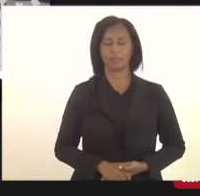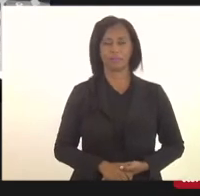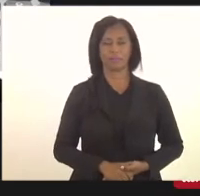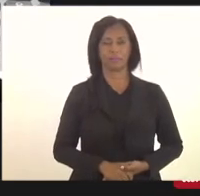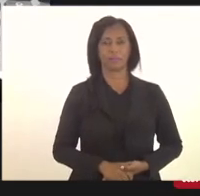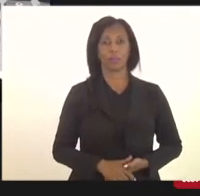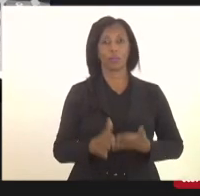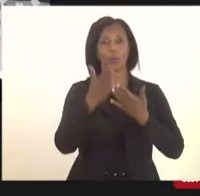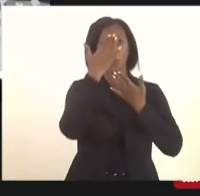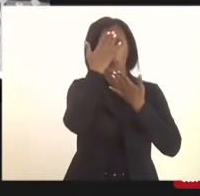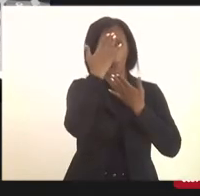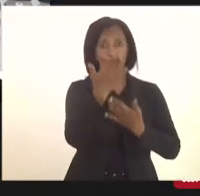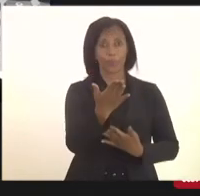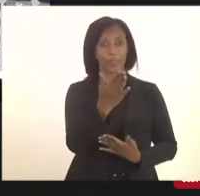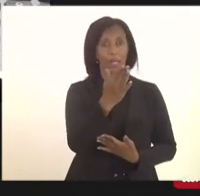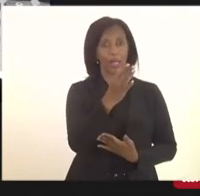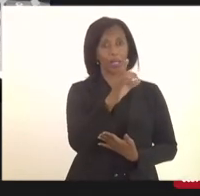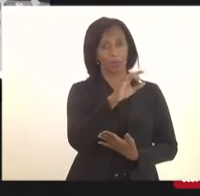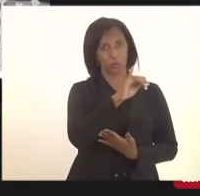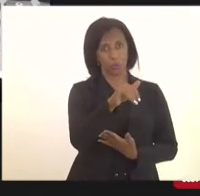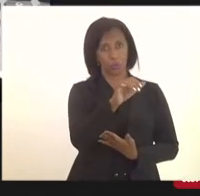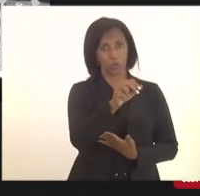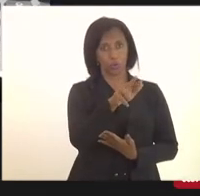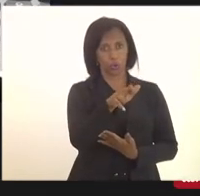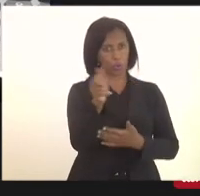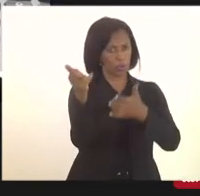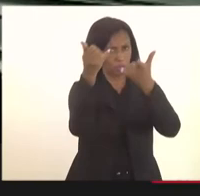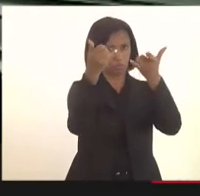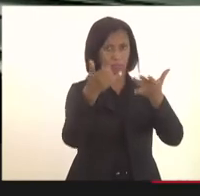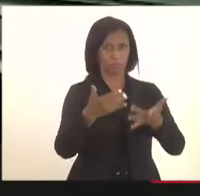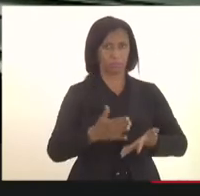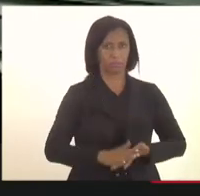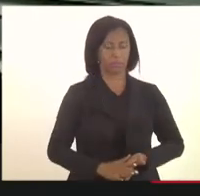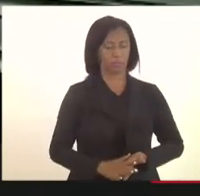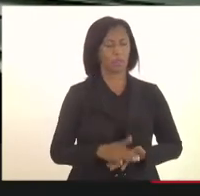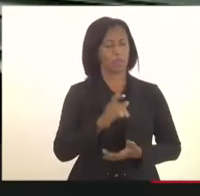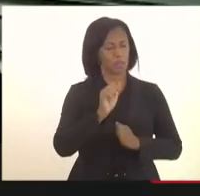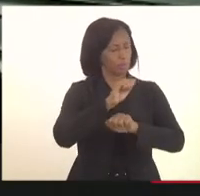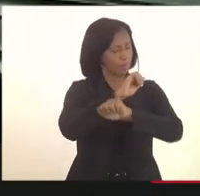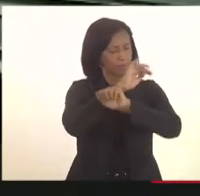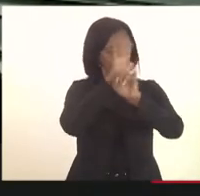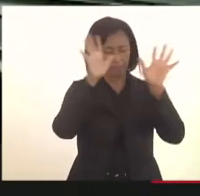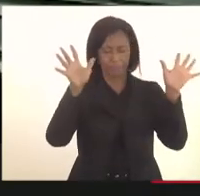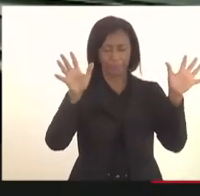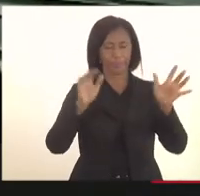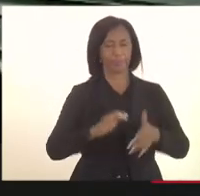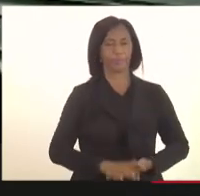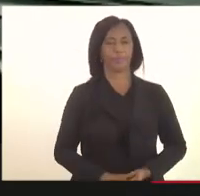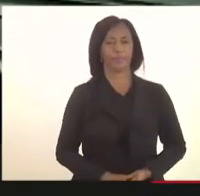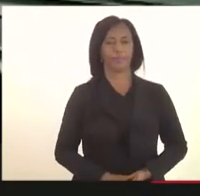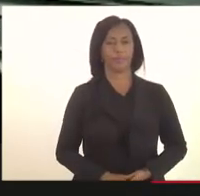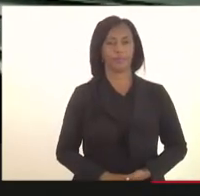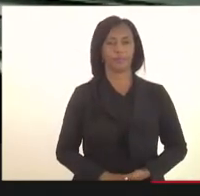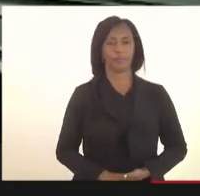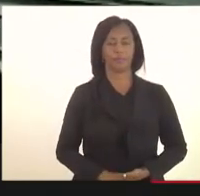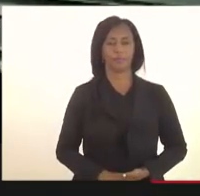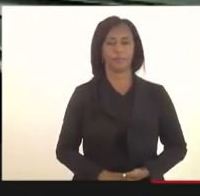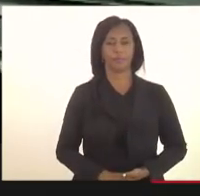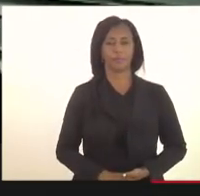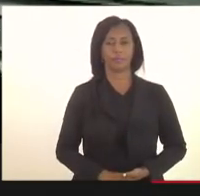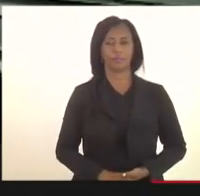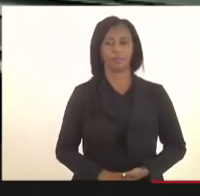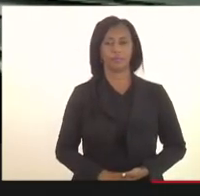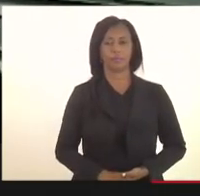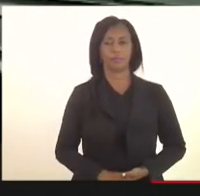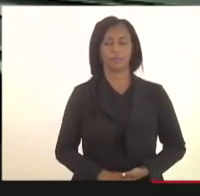Obrigado, doutor Jonas, pelas suas explicações, que são bastante claras e que vai propiciar que a gente